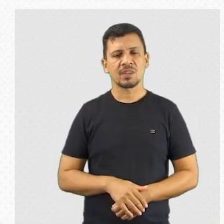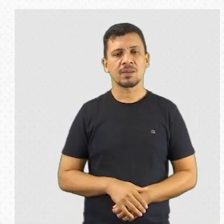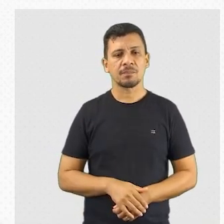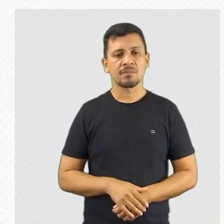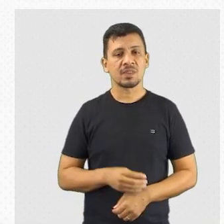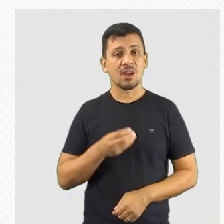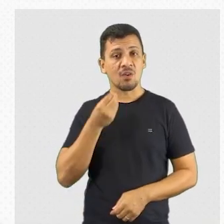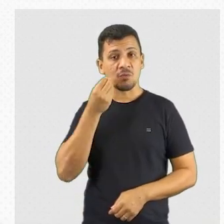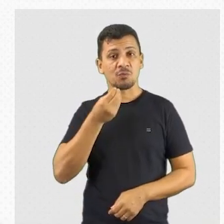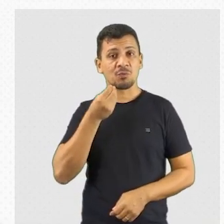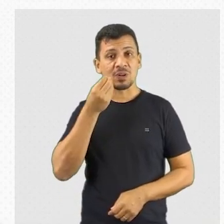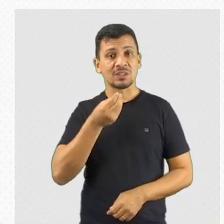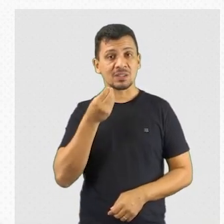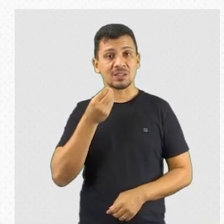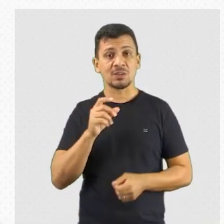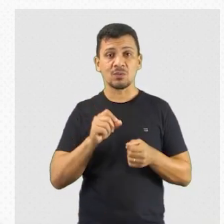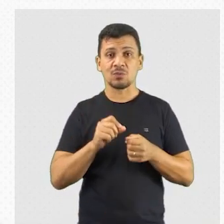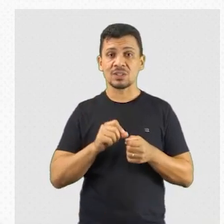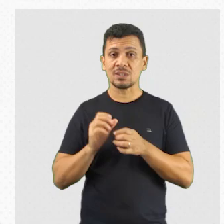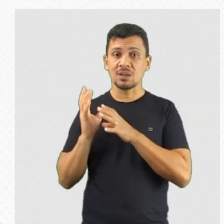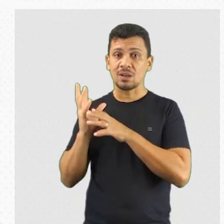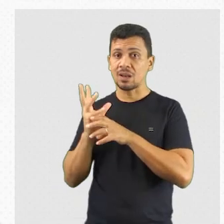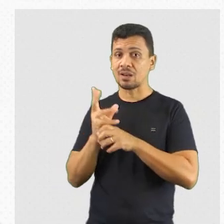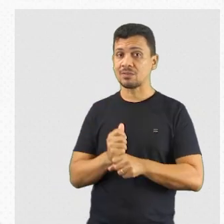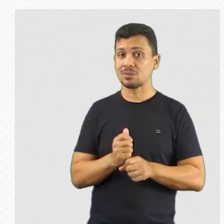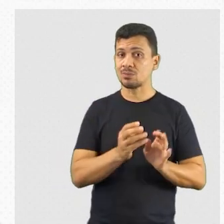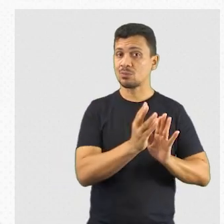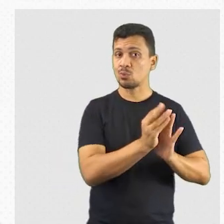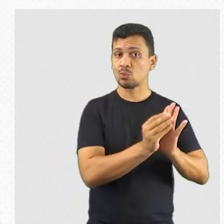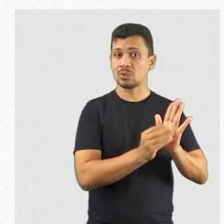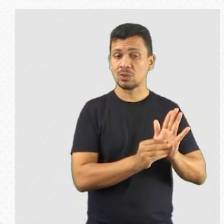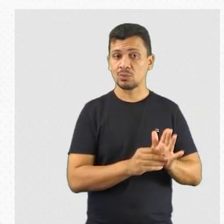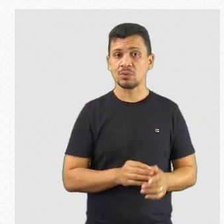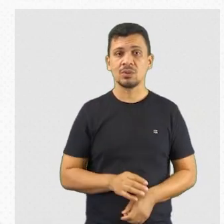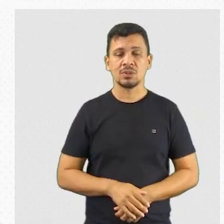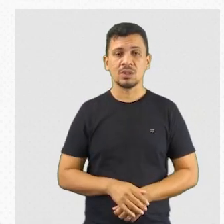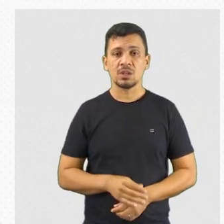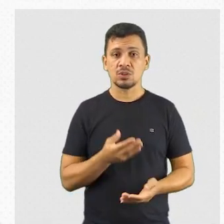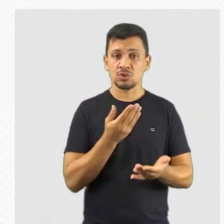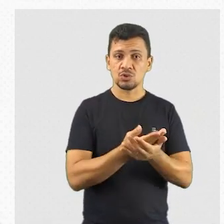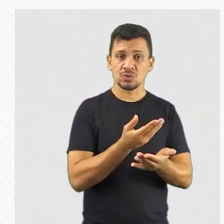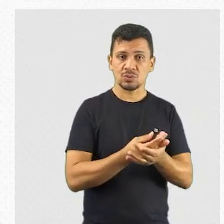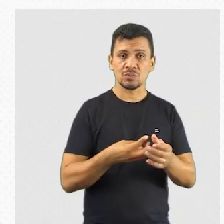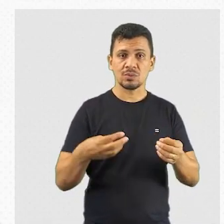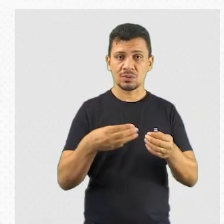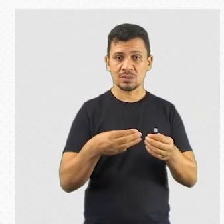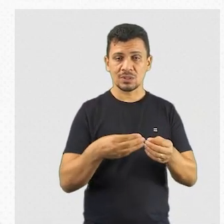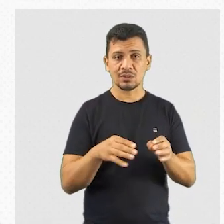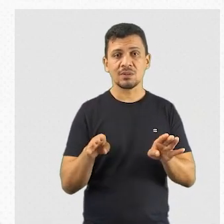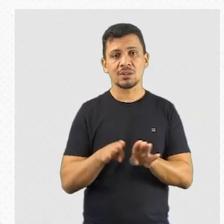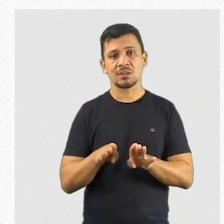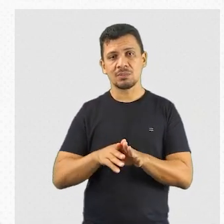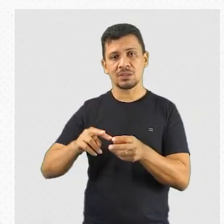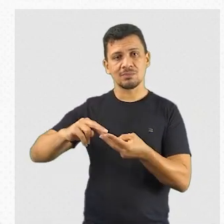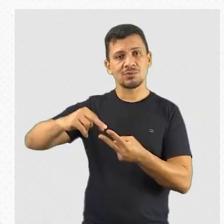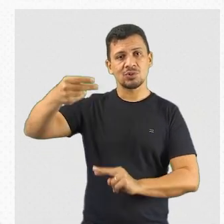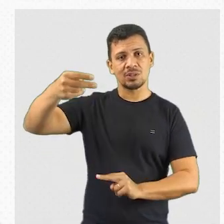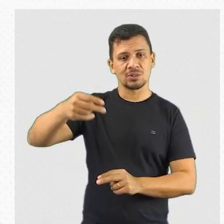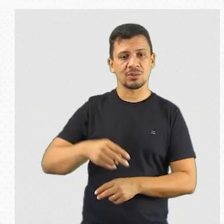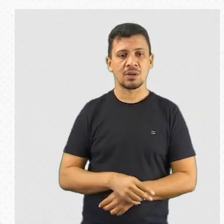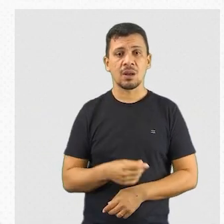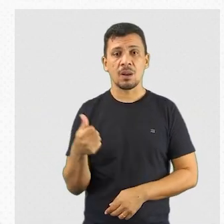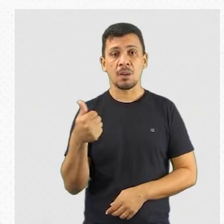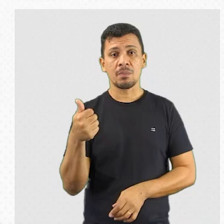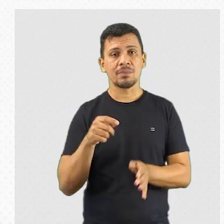vai tentando fazer uma recapitulação aí dos conteúdos relacionados à parte de citologia e também à parte de genética. Então, vamos lá, nossa